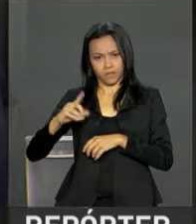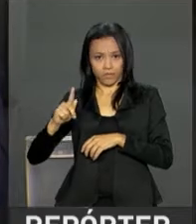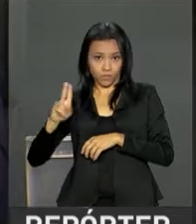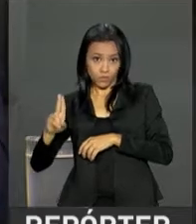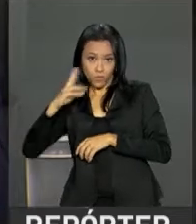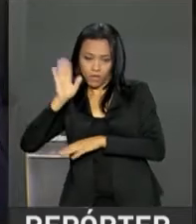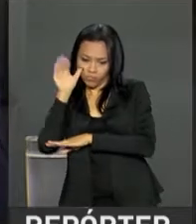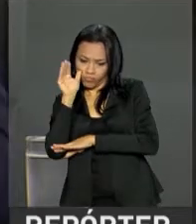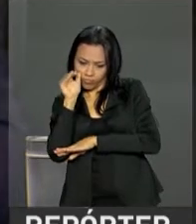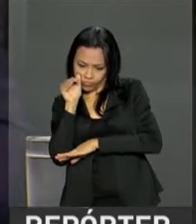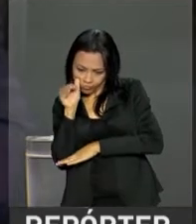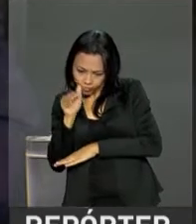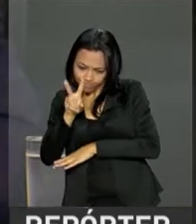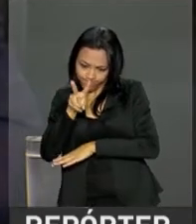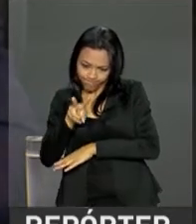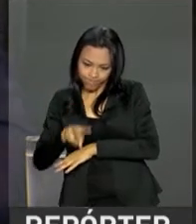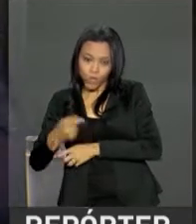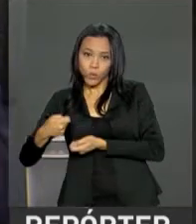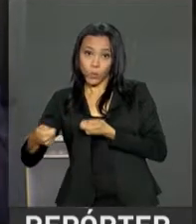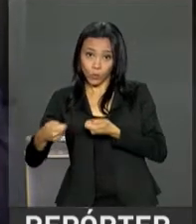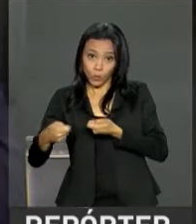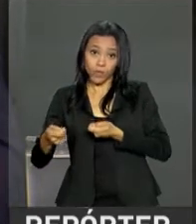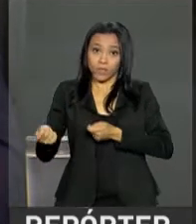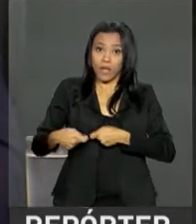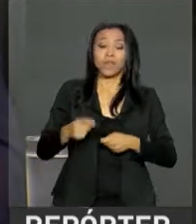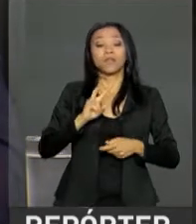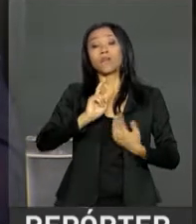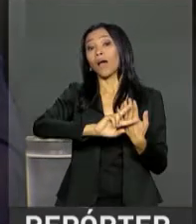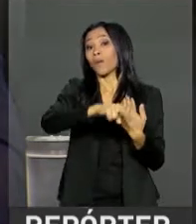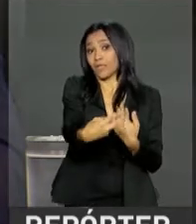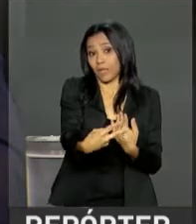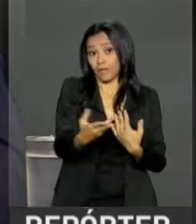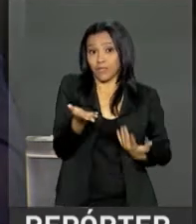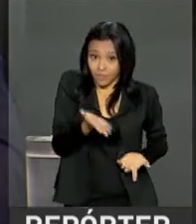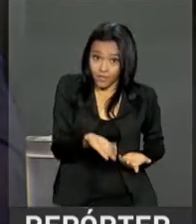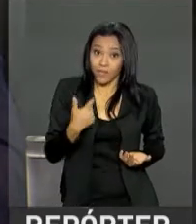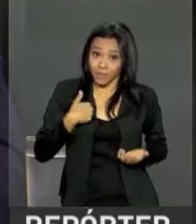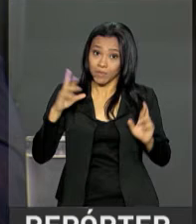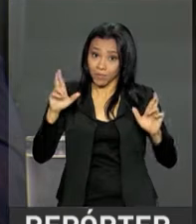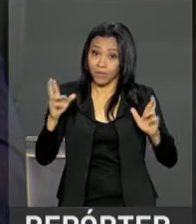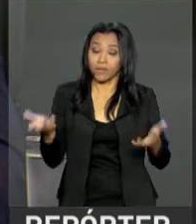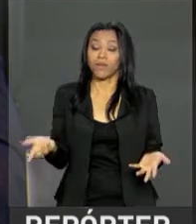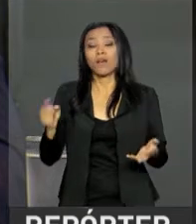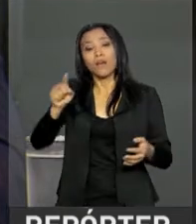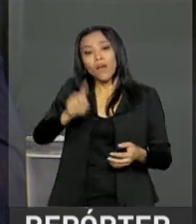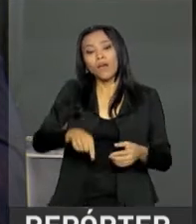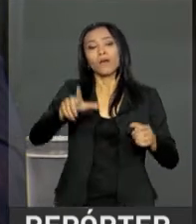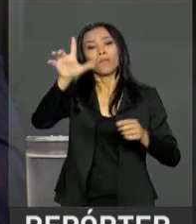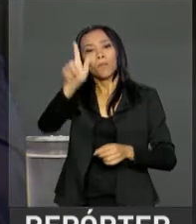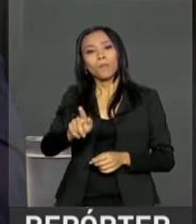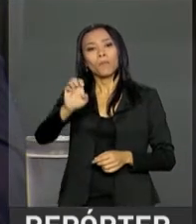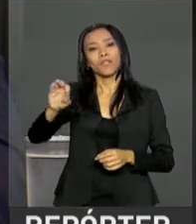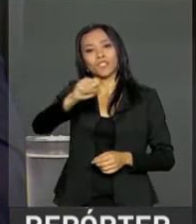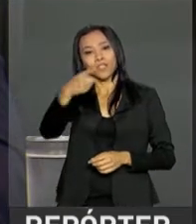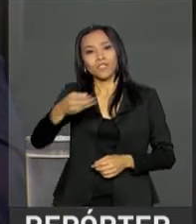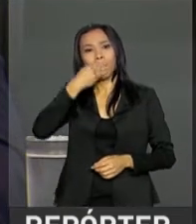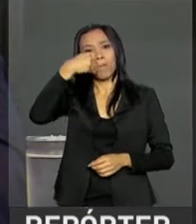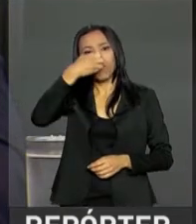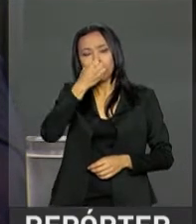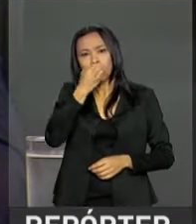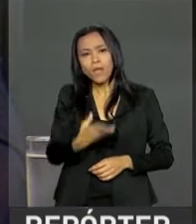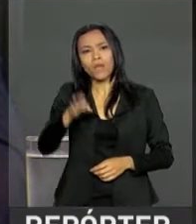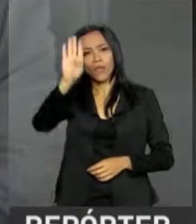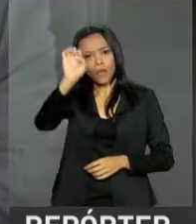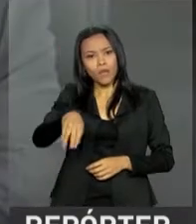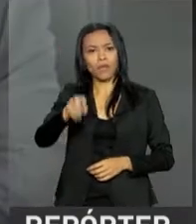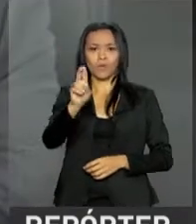o monitoramento e a fiscalização. O resultado, assim eu espero, será uma gestão mais efetiva da aplicação dos recursos